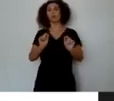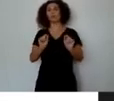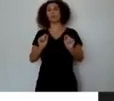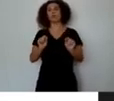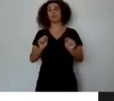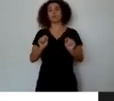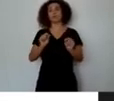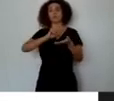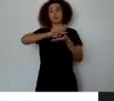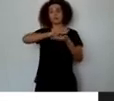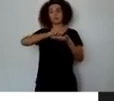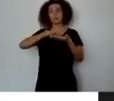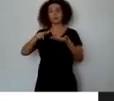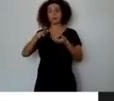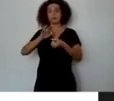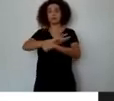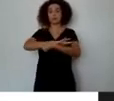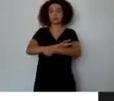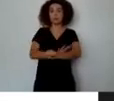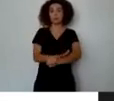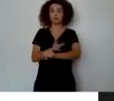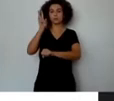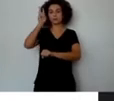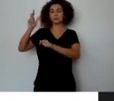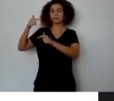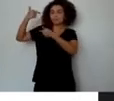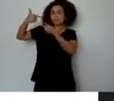vários pontos do racismo institucional,